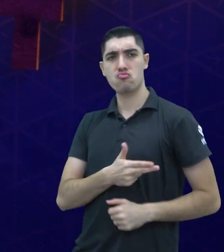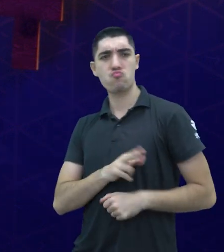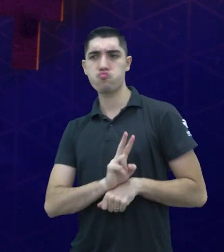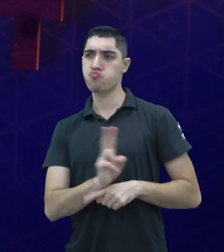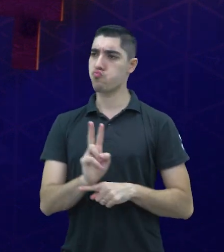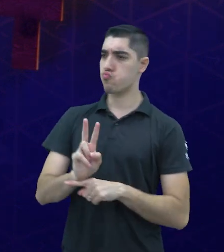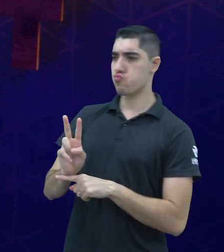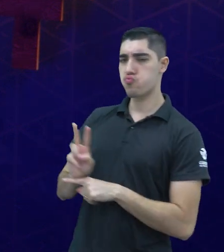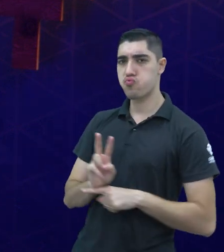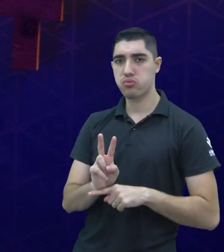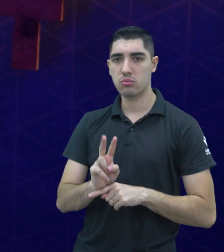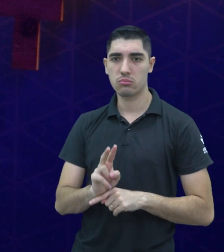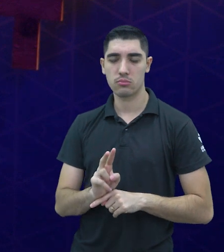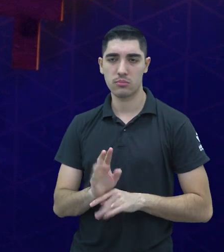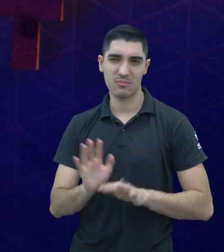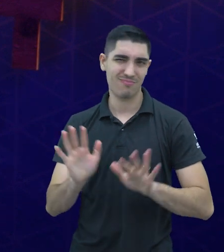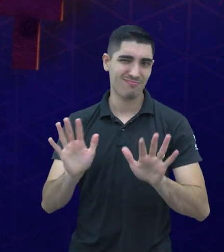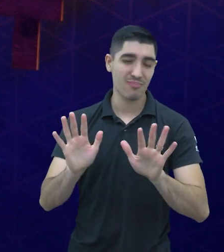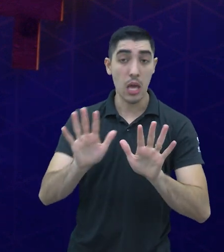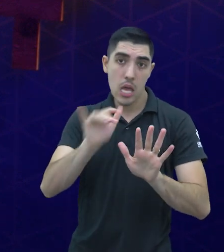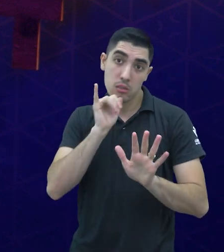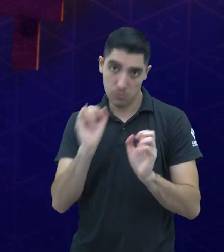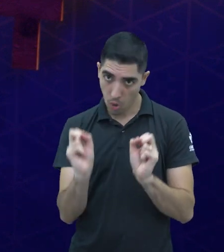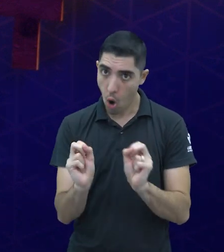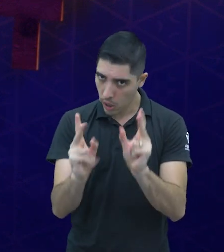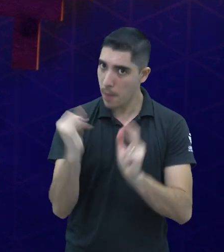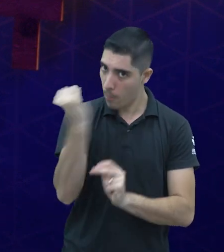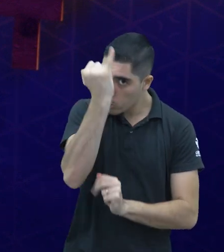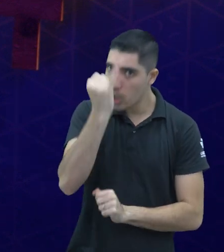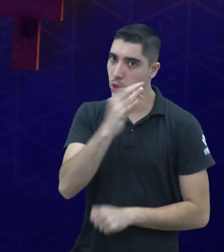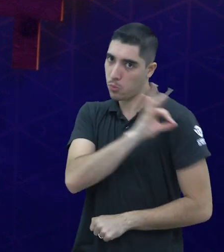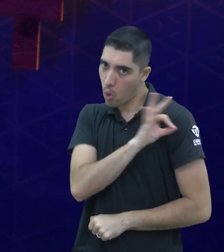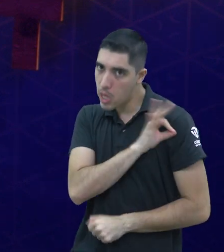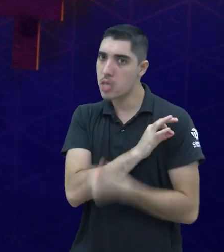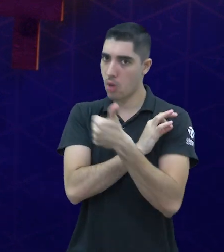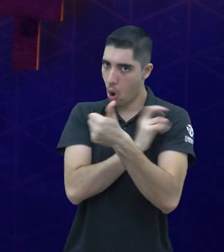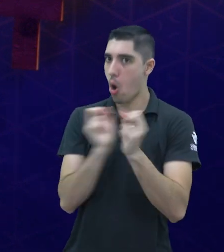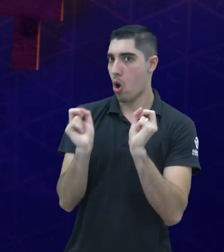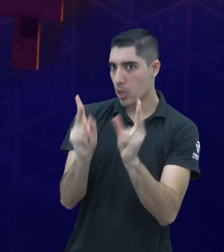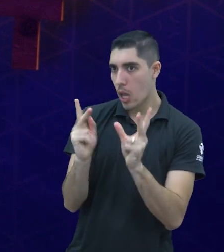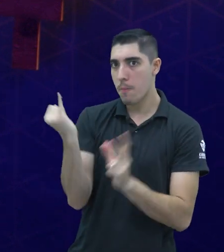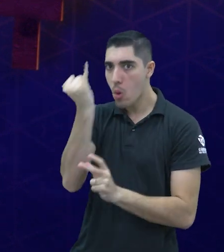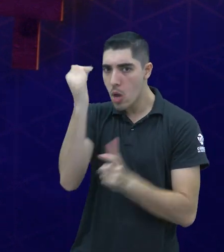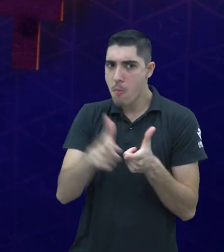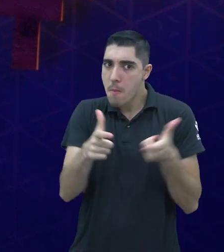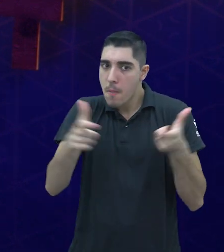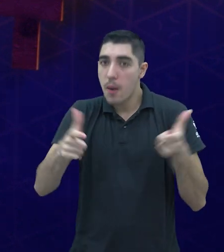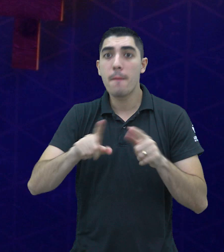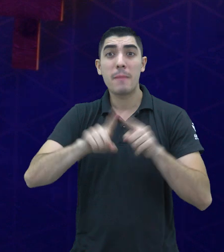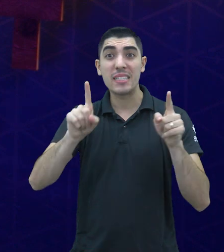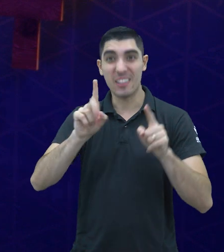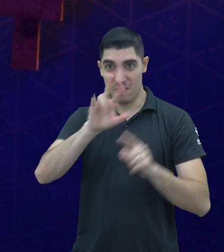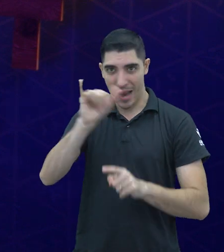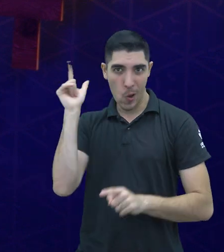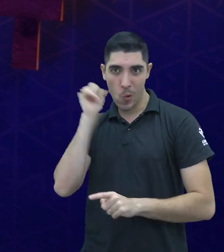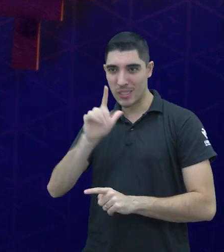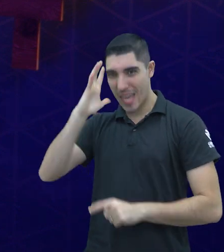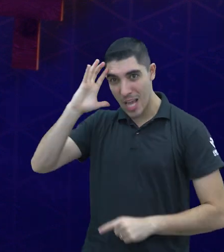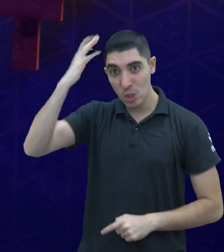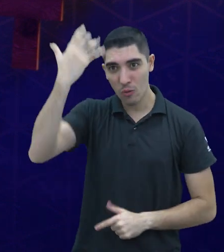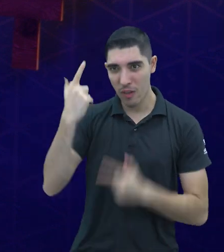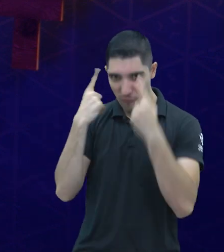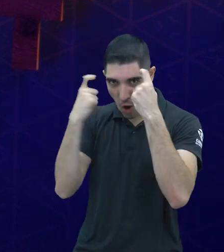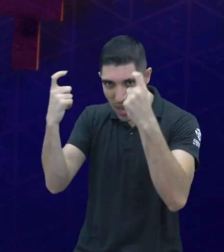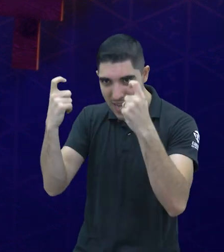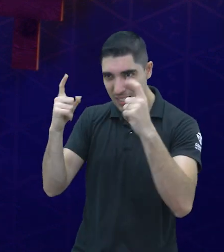polícia, que é necessário muitas vezes, mas não é só isso que vai resolver o problema da violência.